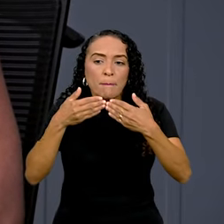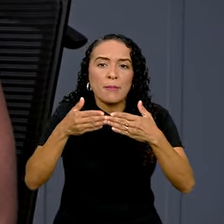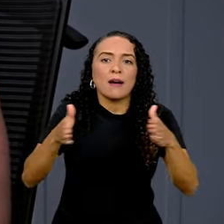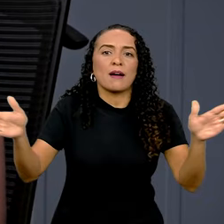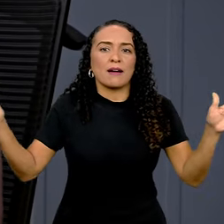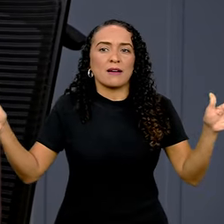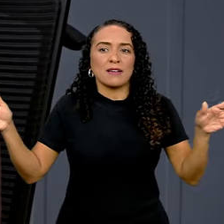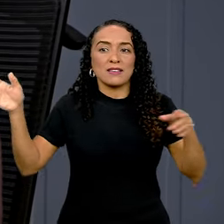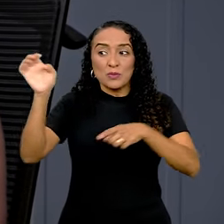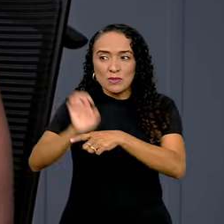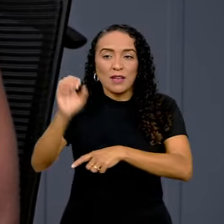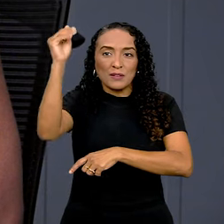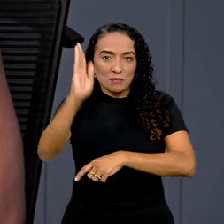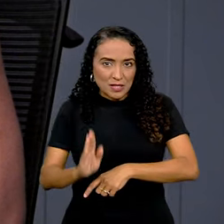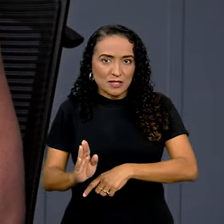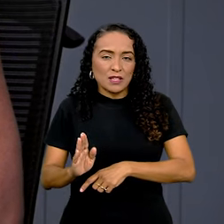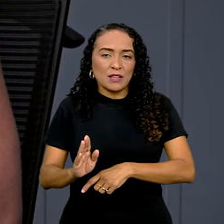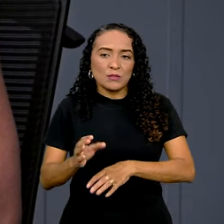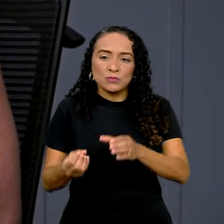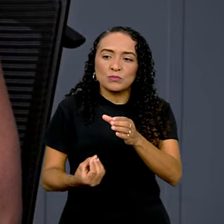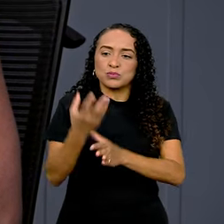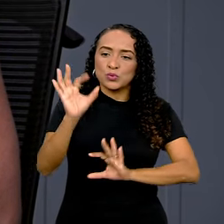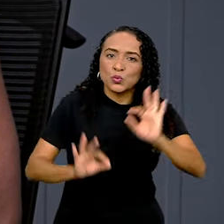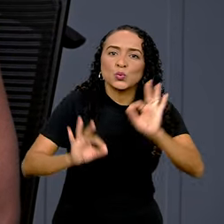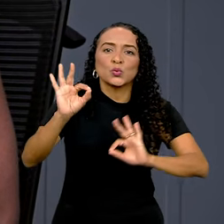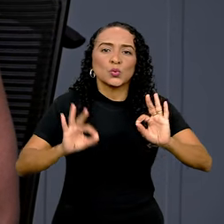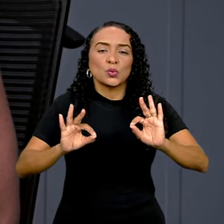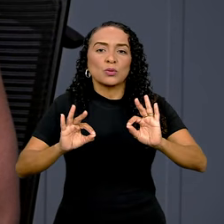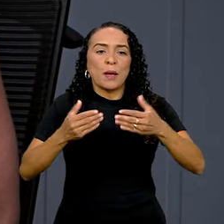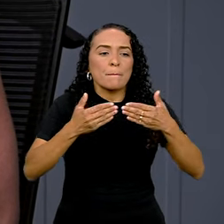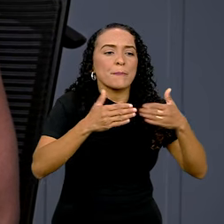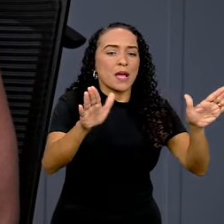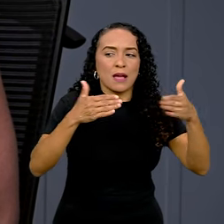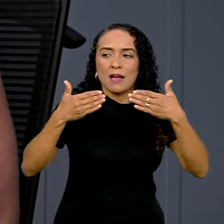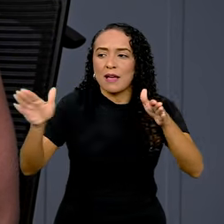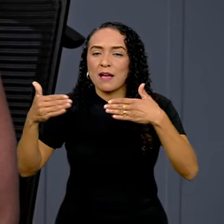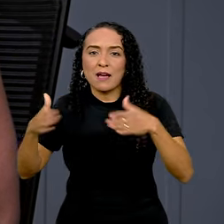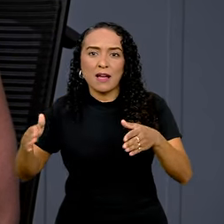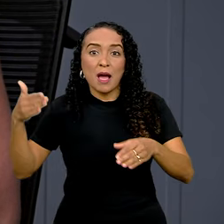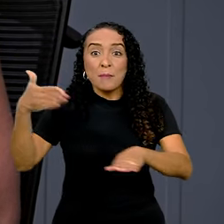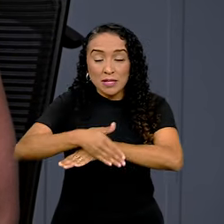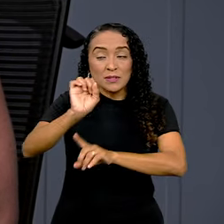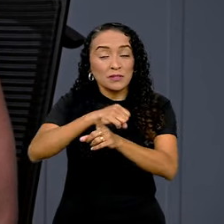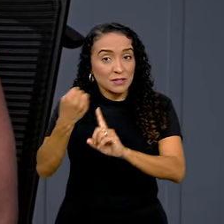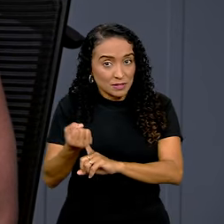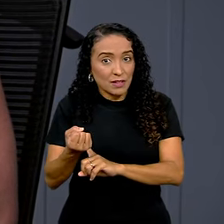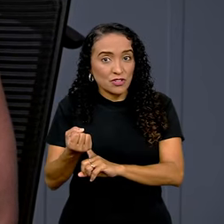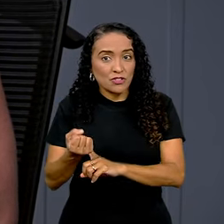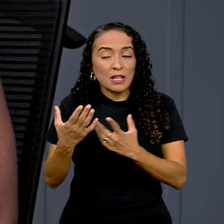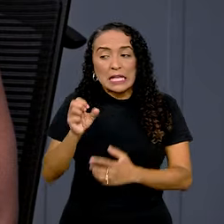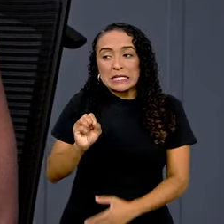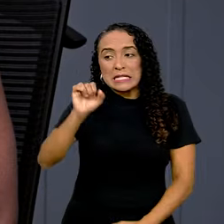abertura que o estado brasileiro eh constrói para a a a participação da sociedade né